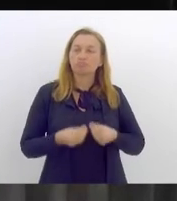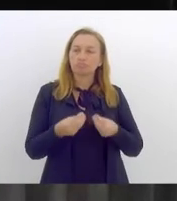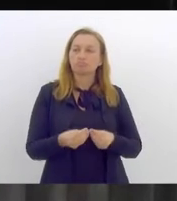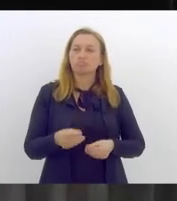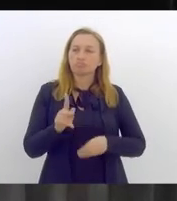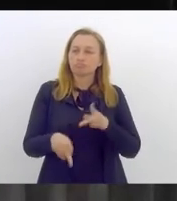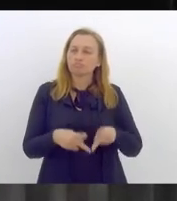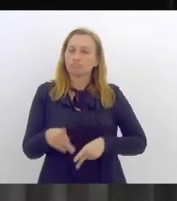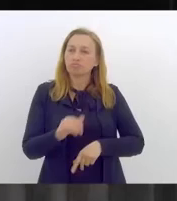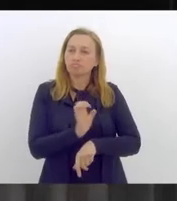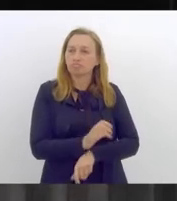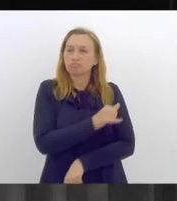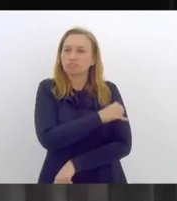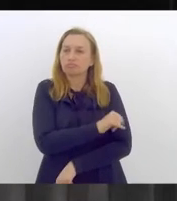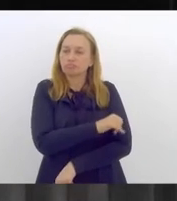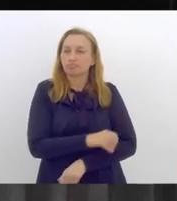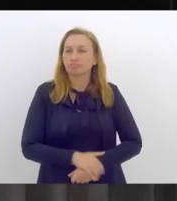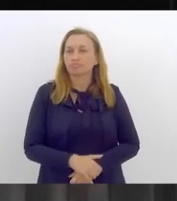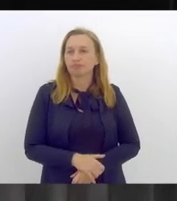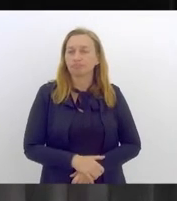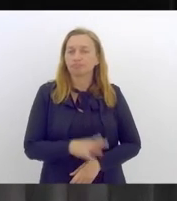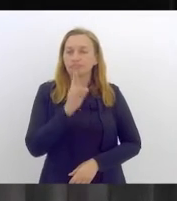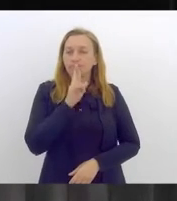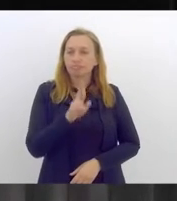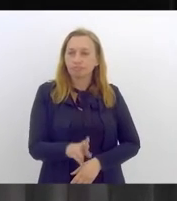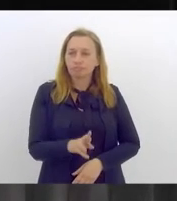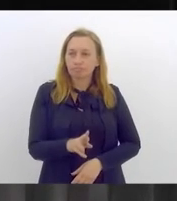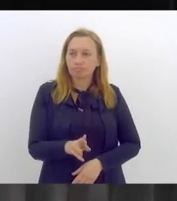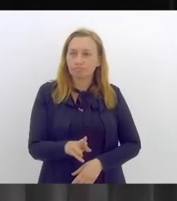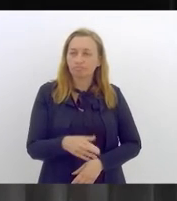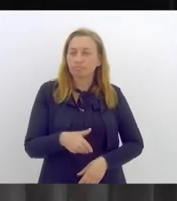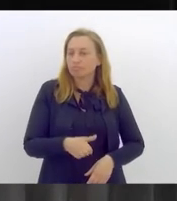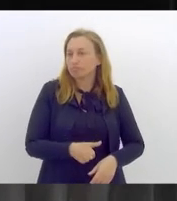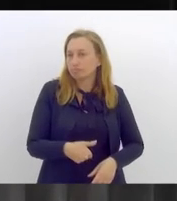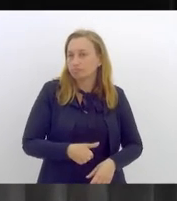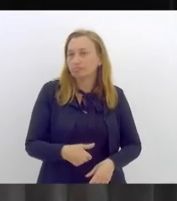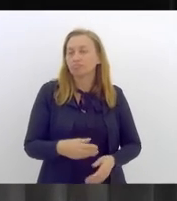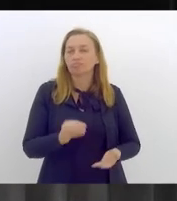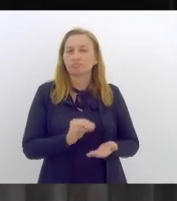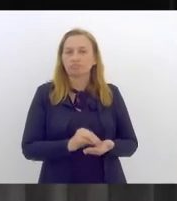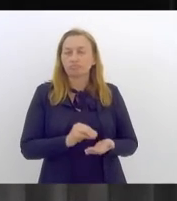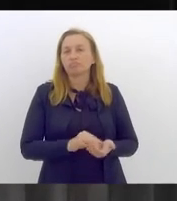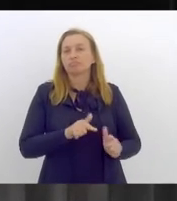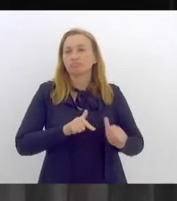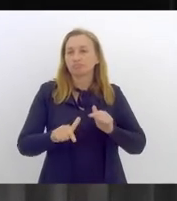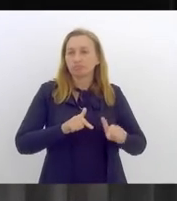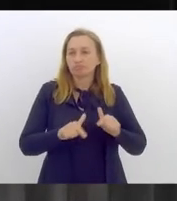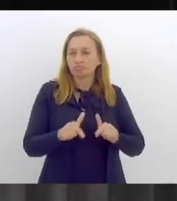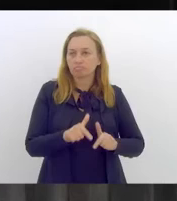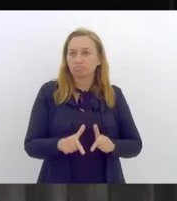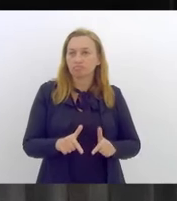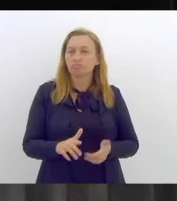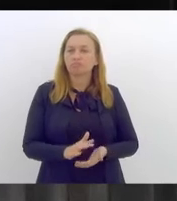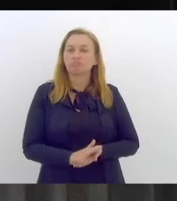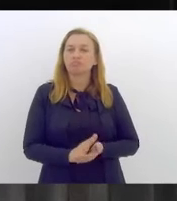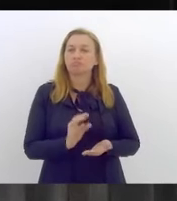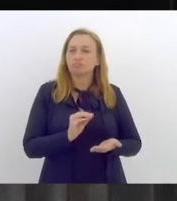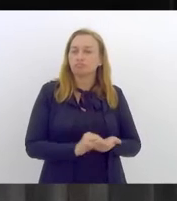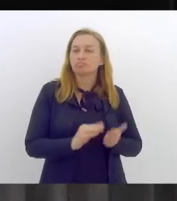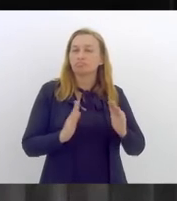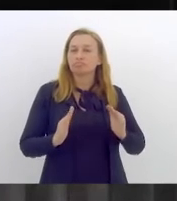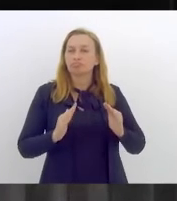do Estado do Rio de Janeiro uma resposta para a fome, para o desemprego, para a ausência de